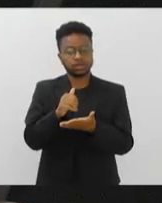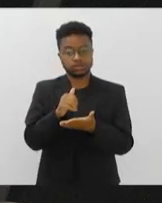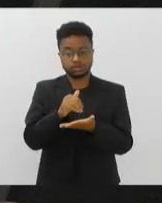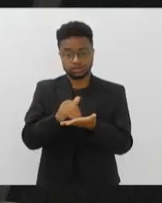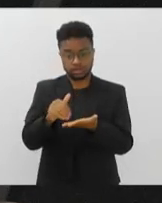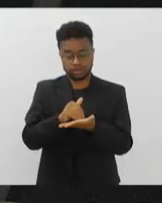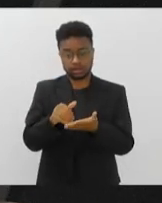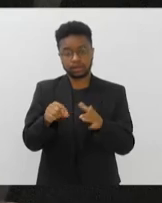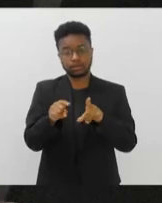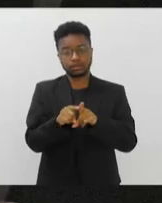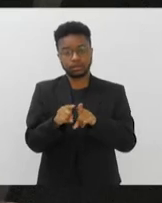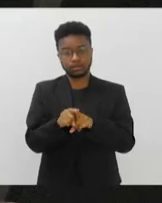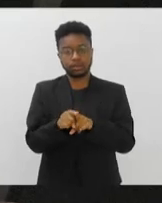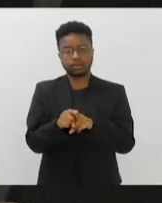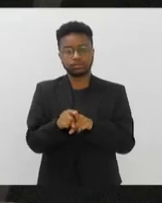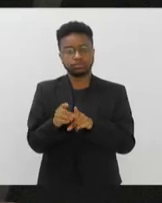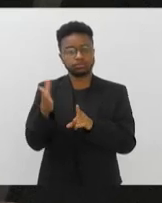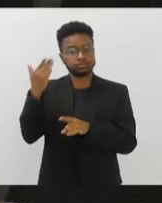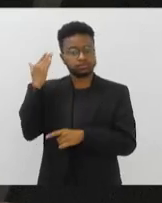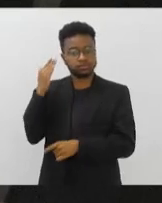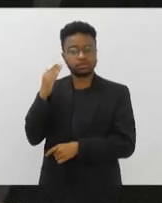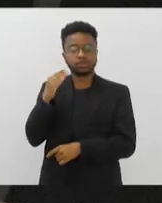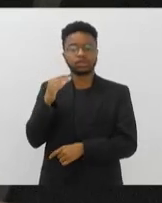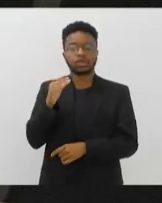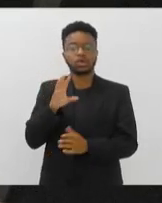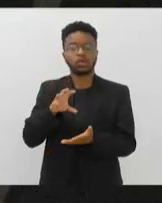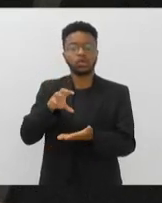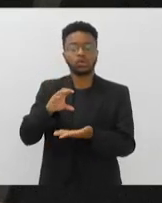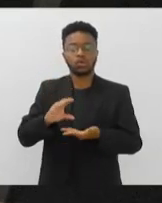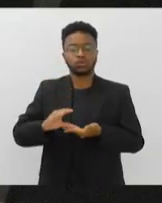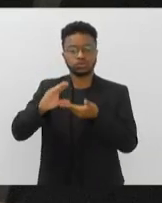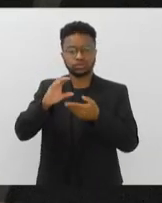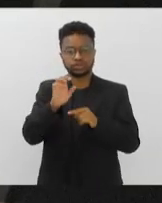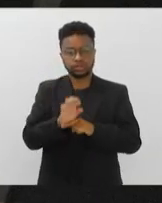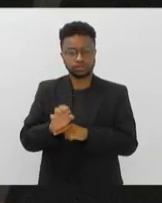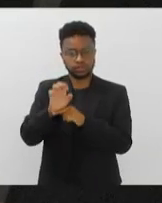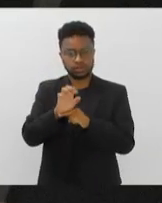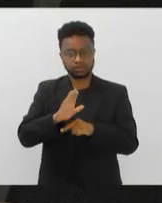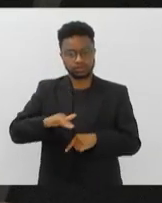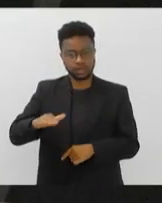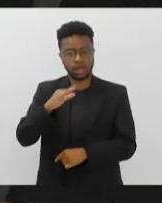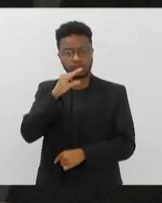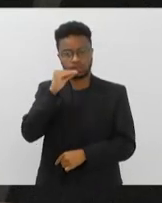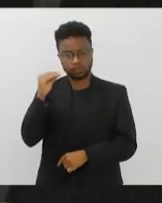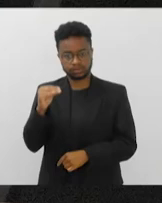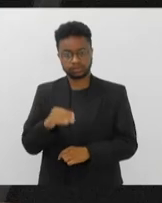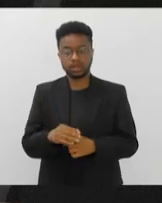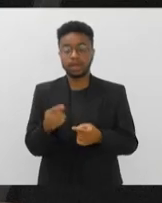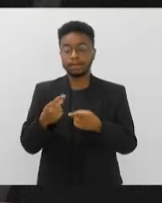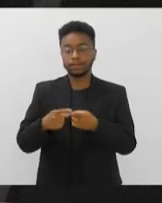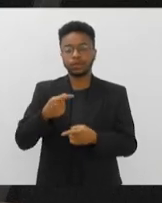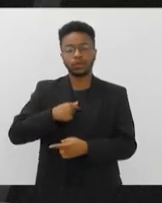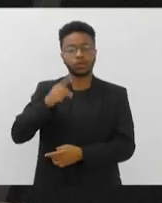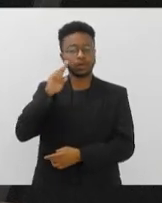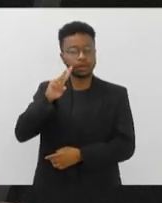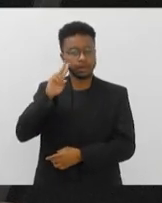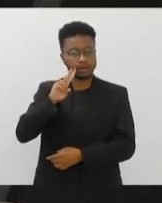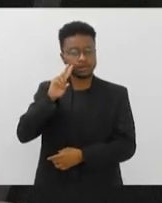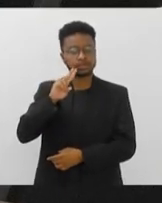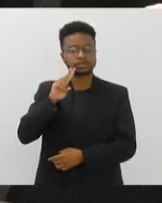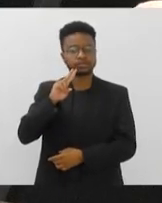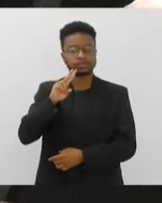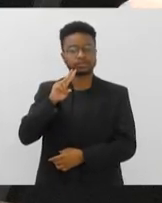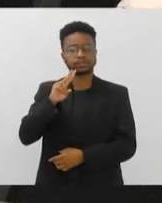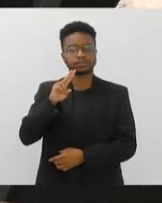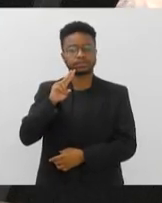lá da questão da do sdc do Conselho Estadual dos Direitos da Criança e Adolescente porque eu me recordo bem né A